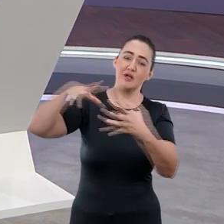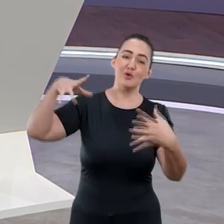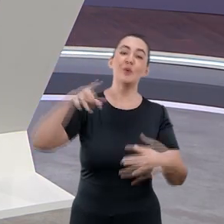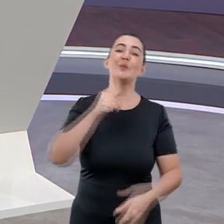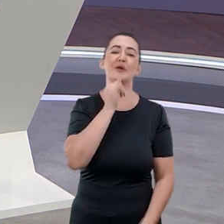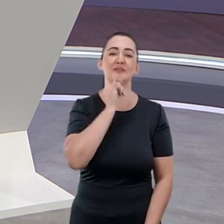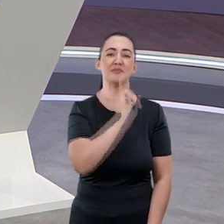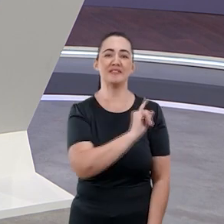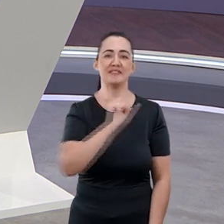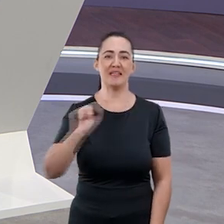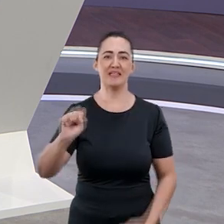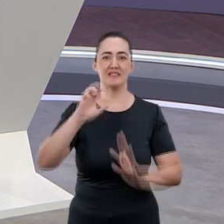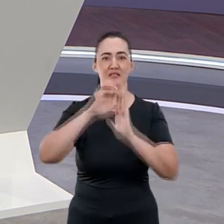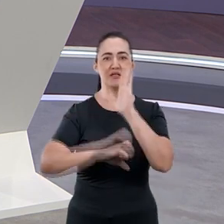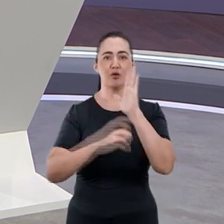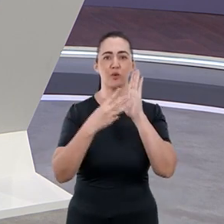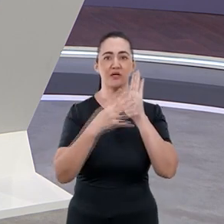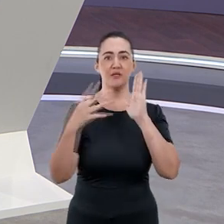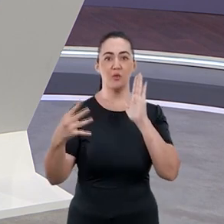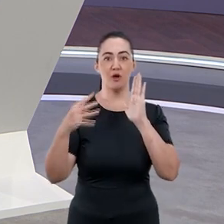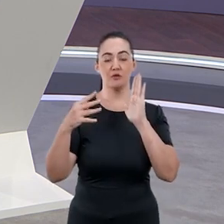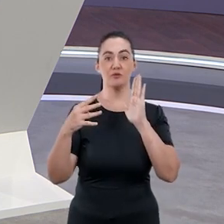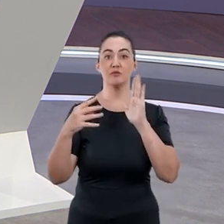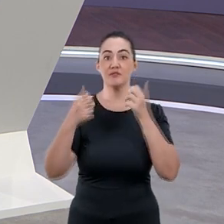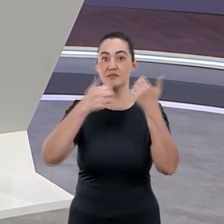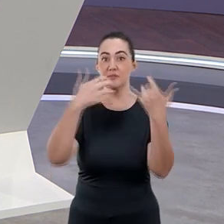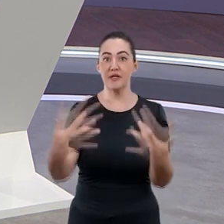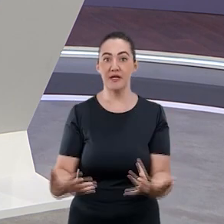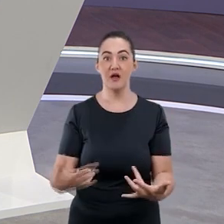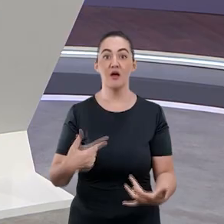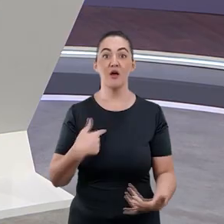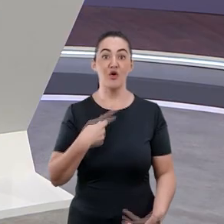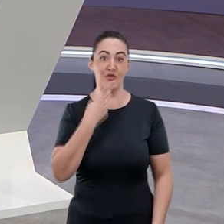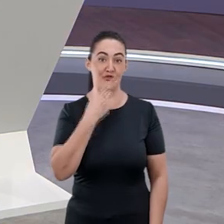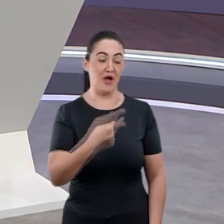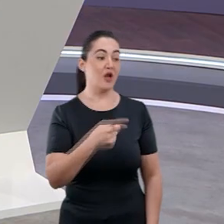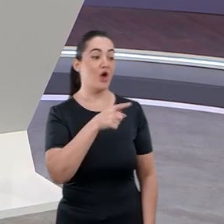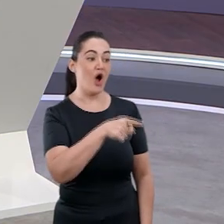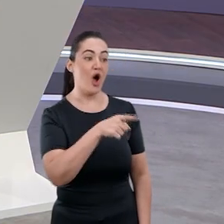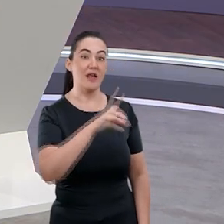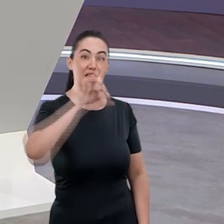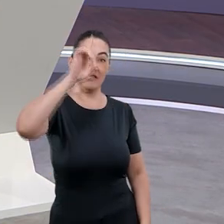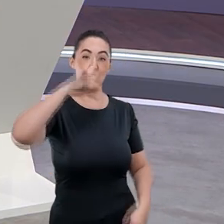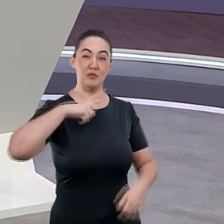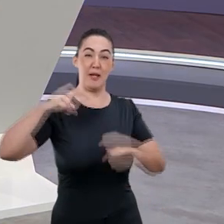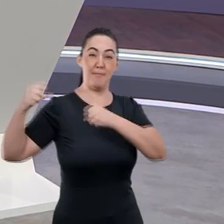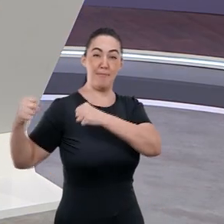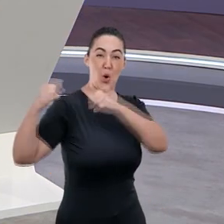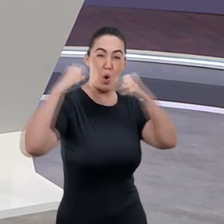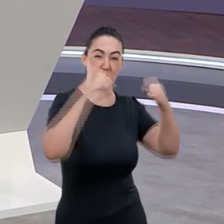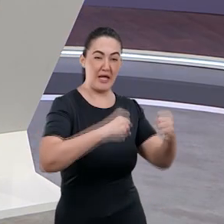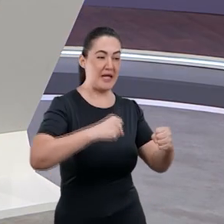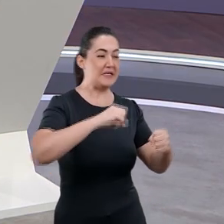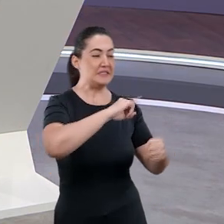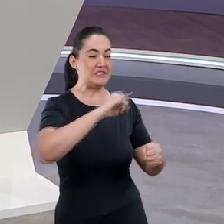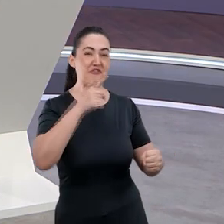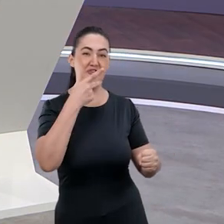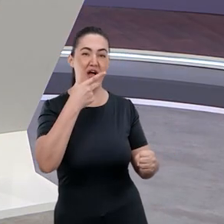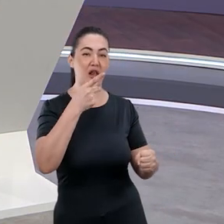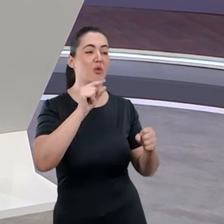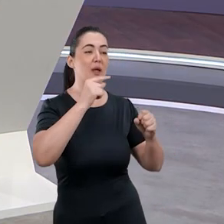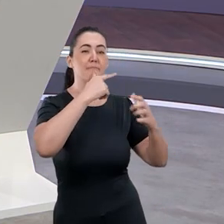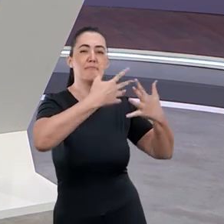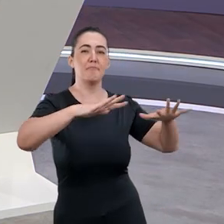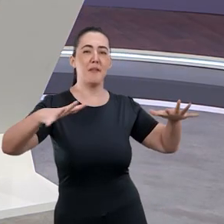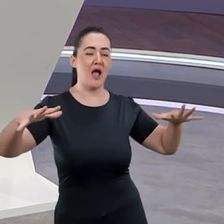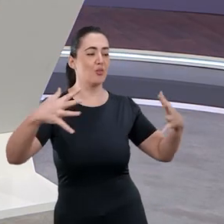44, 27. Digo à profundeza do mar, seque, e eu secarei os seus rios. É um Deus que tem poder sobre a natureza. É um Deus que tem poder